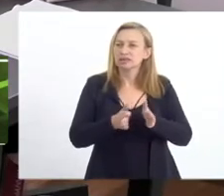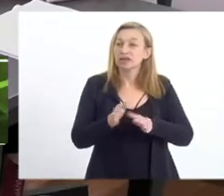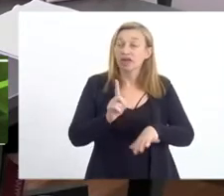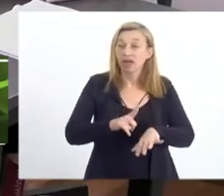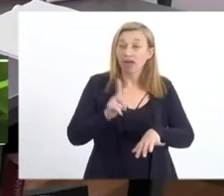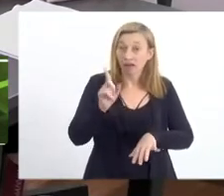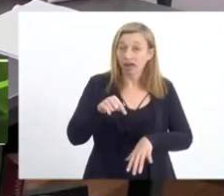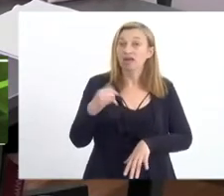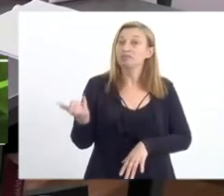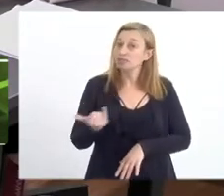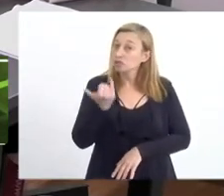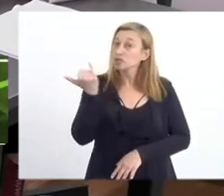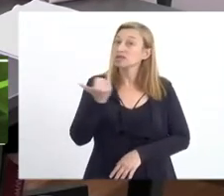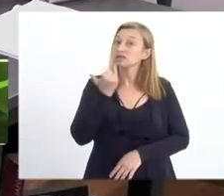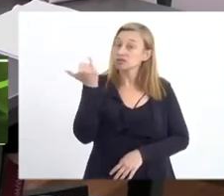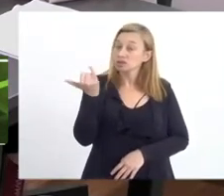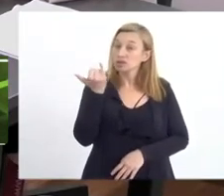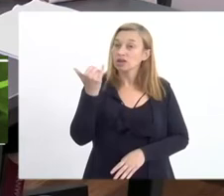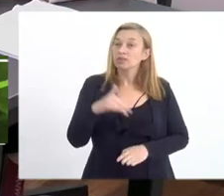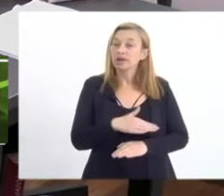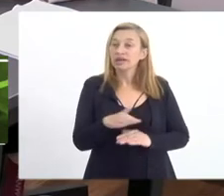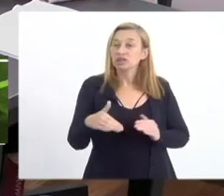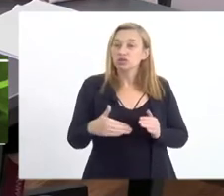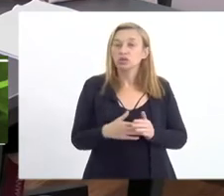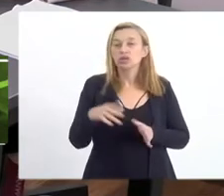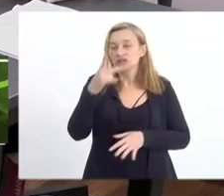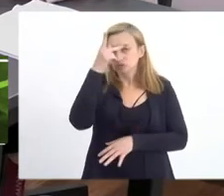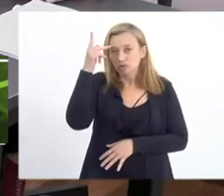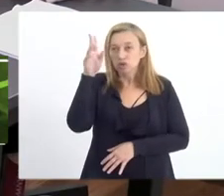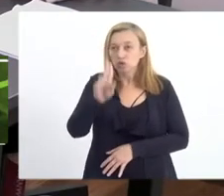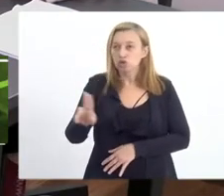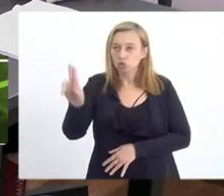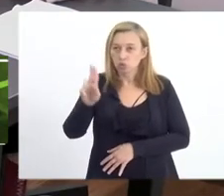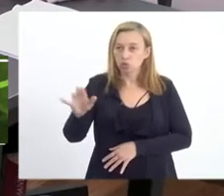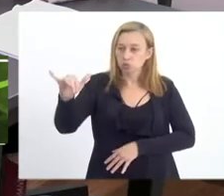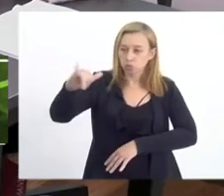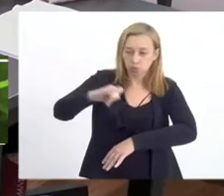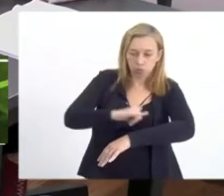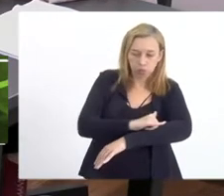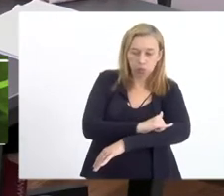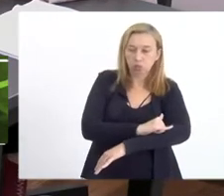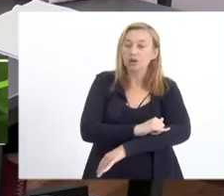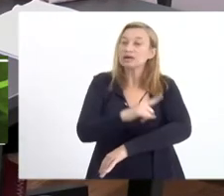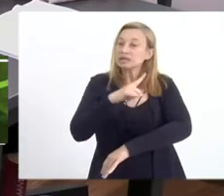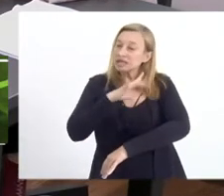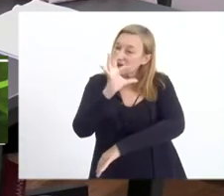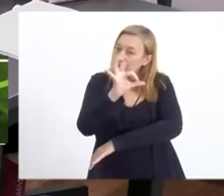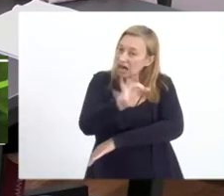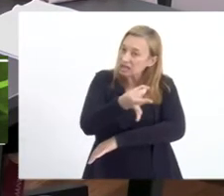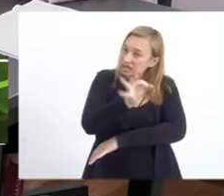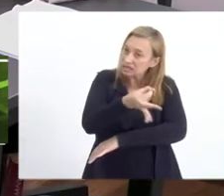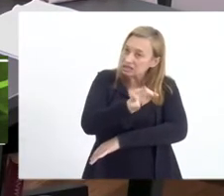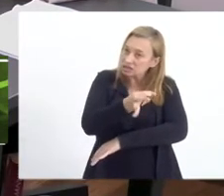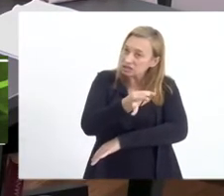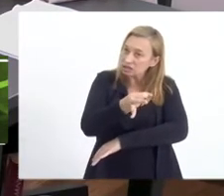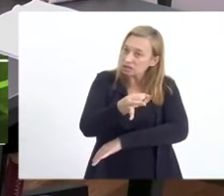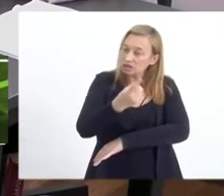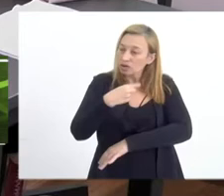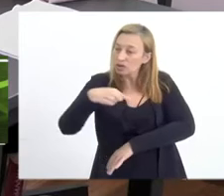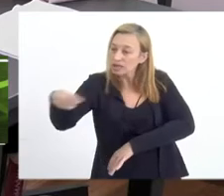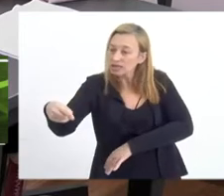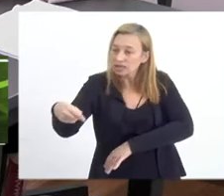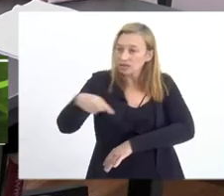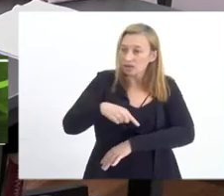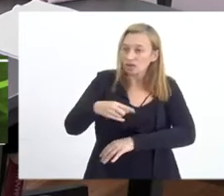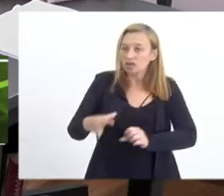muito importante para que todos os usuários possam ter a certeza de que vão ter uma ida e uma